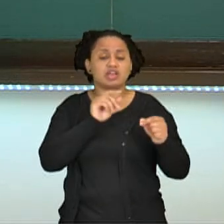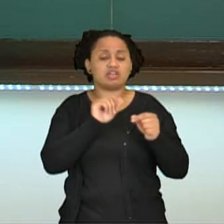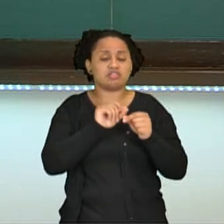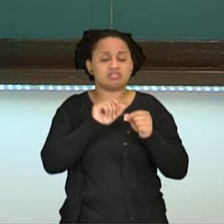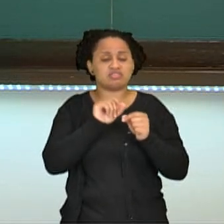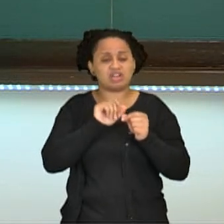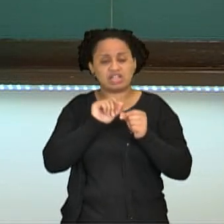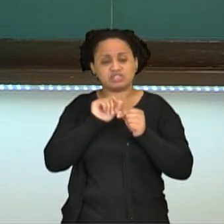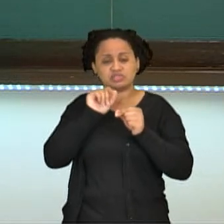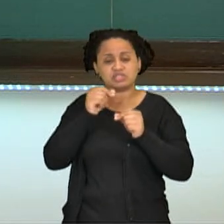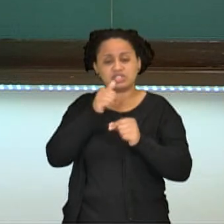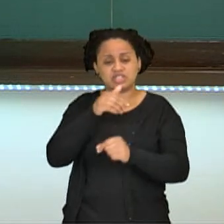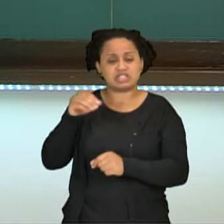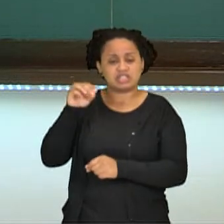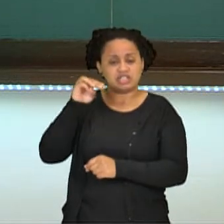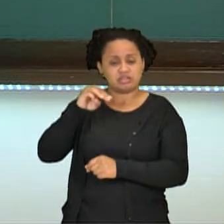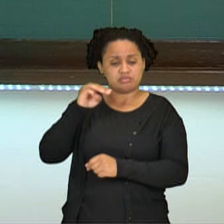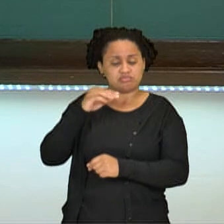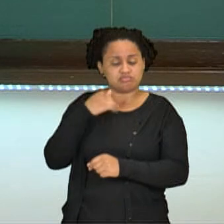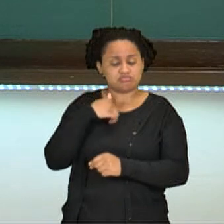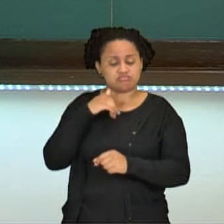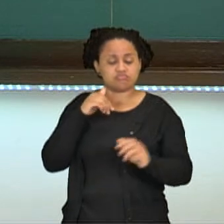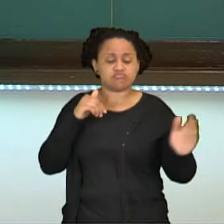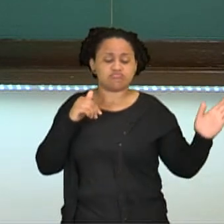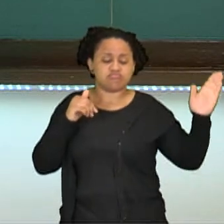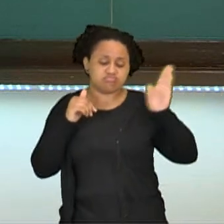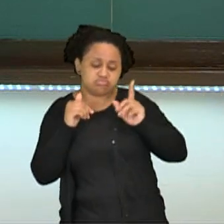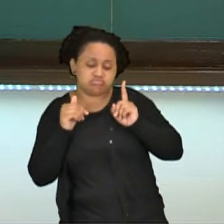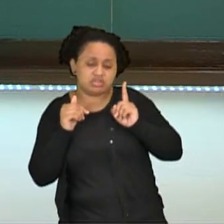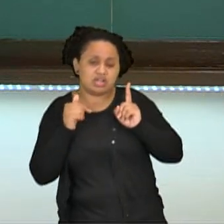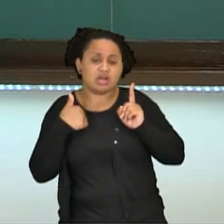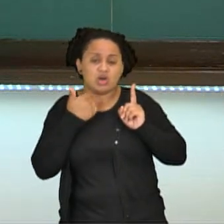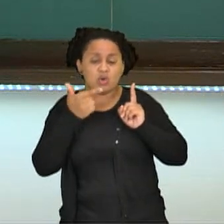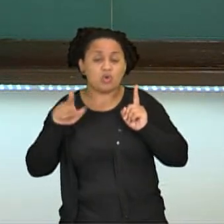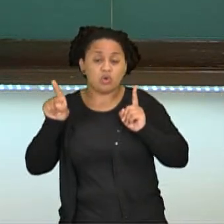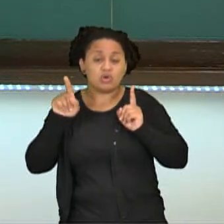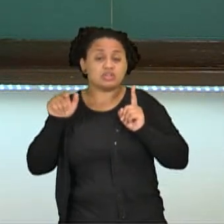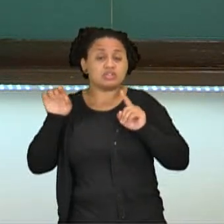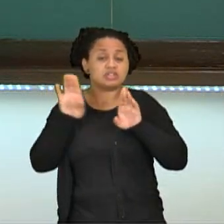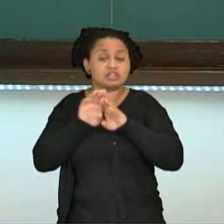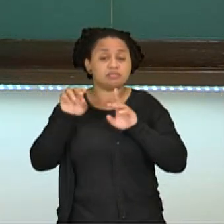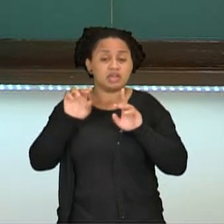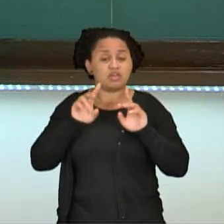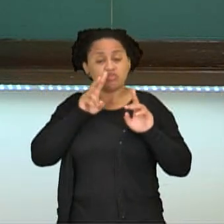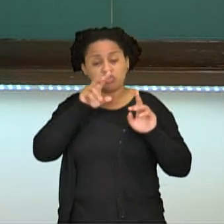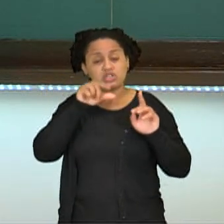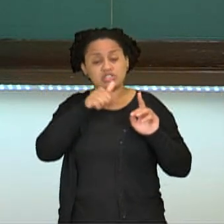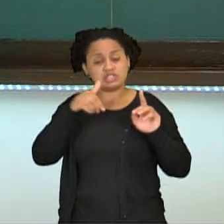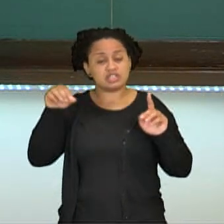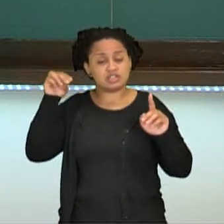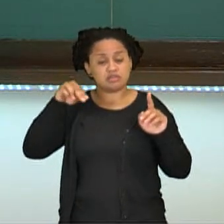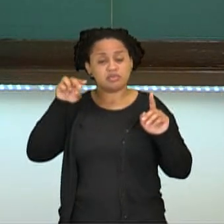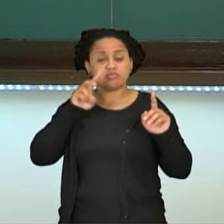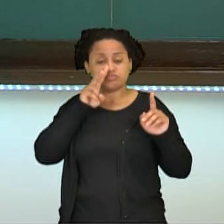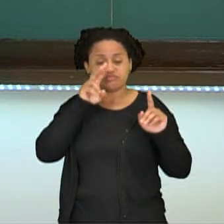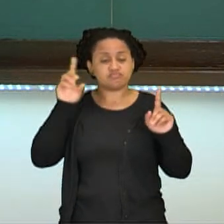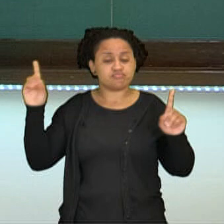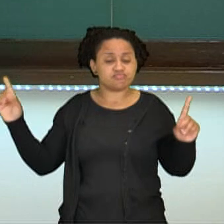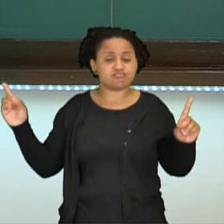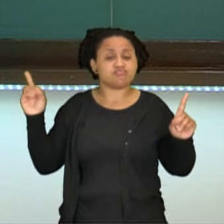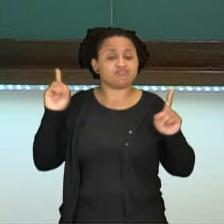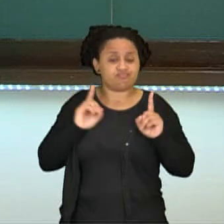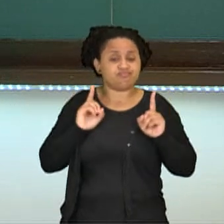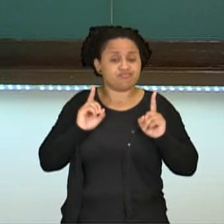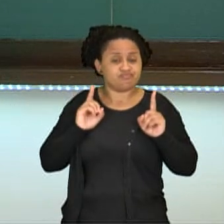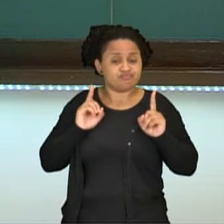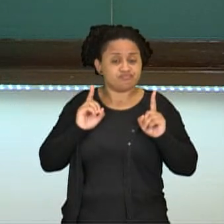100 newtons para a esquerda. E vem outra pessoa e aplica uma força também de 100 newtons, só que agora para a direita.